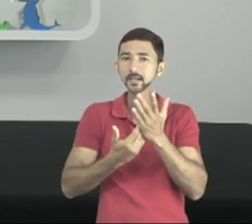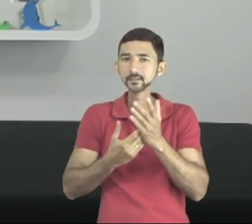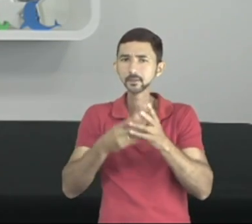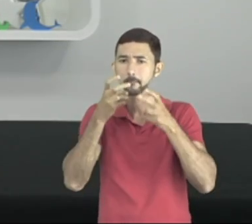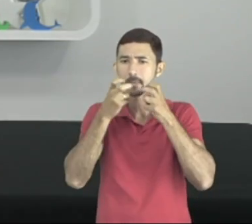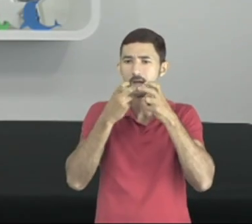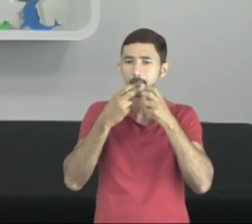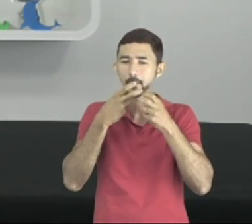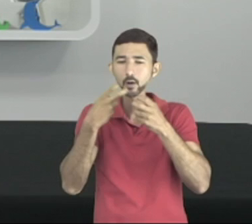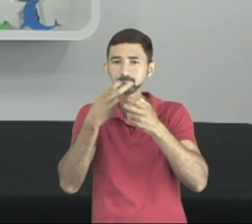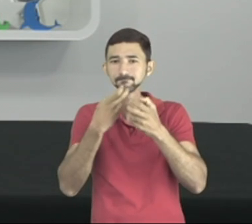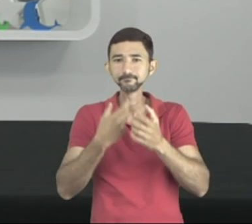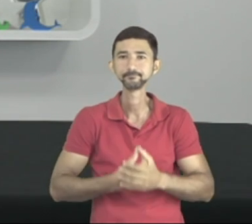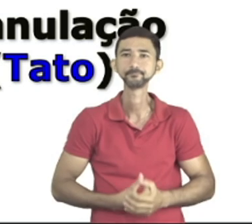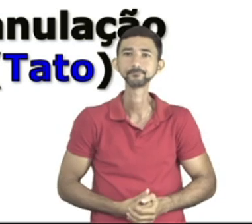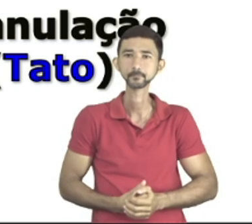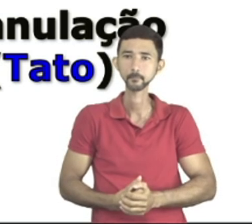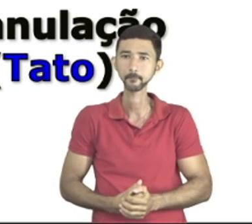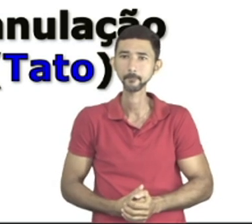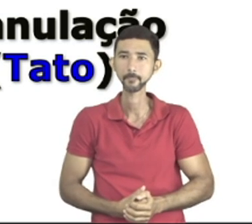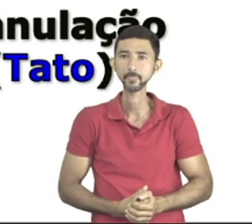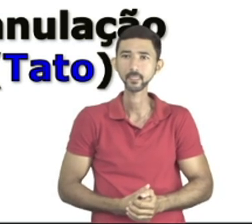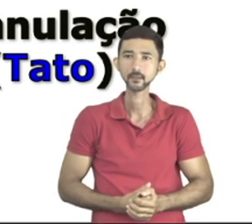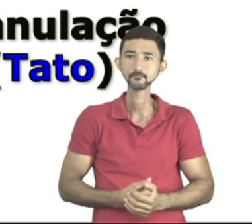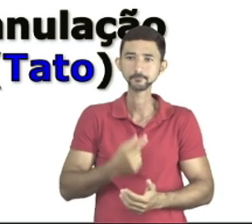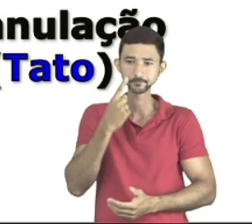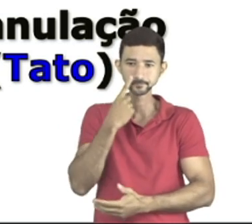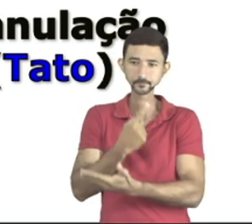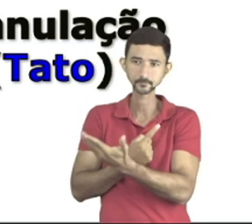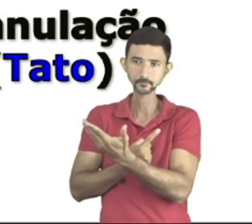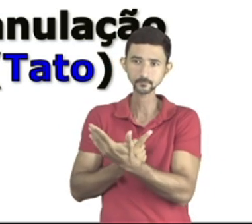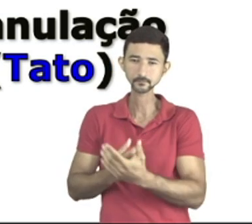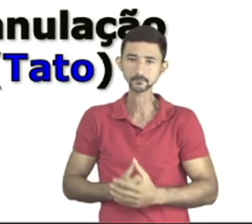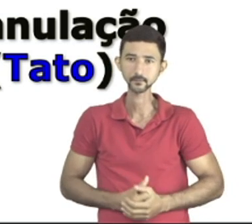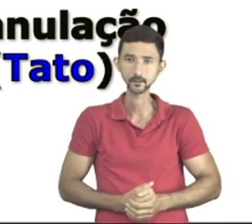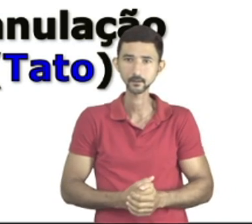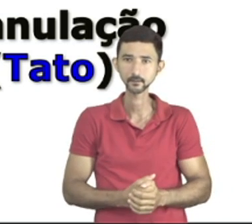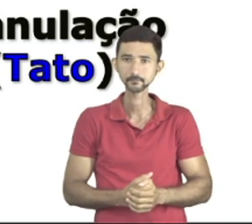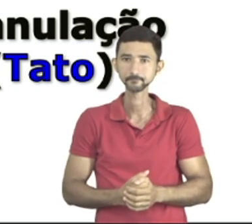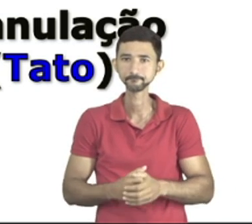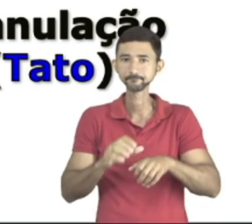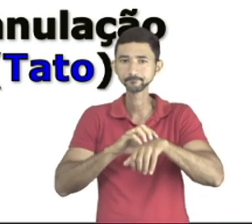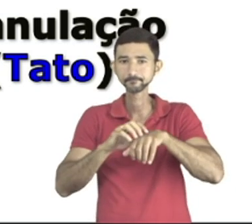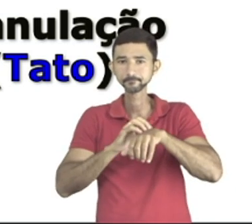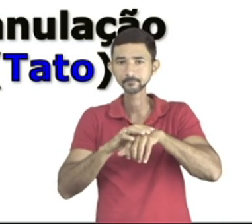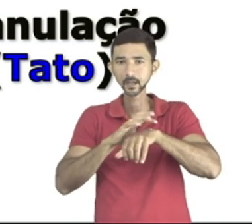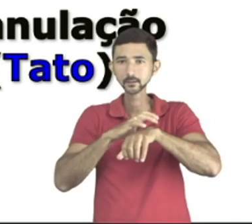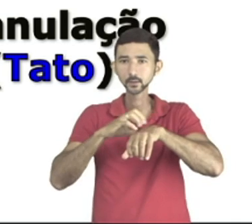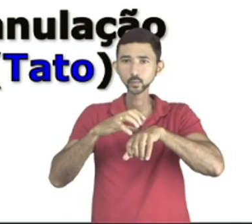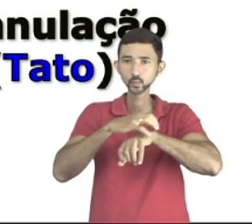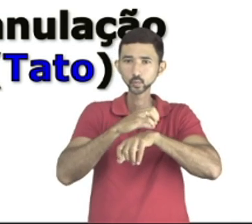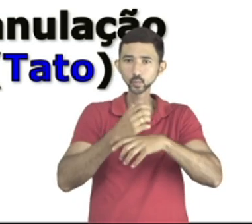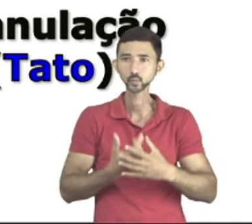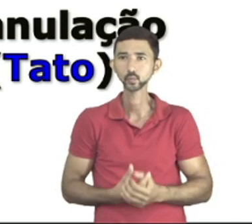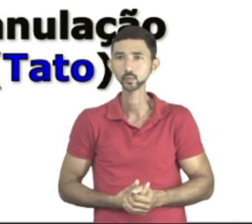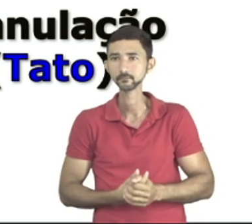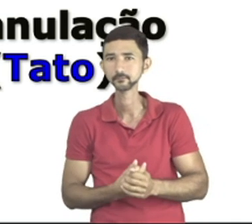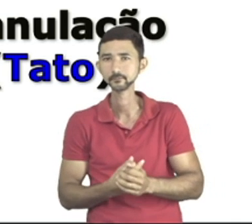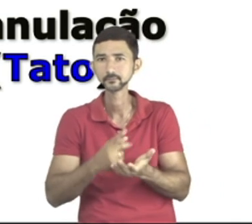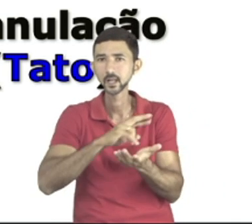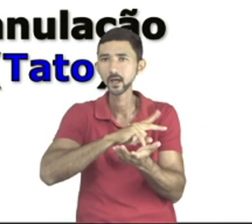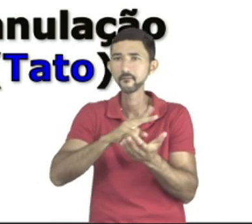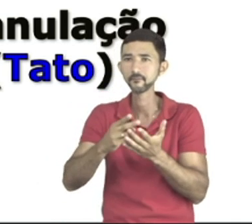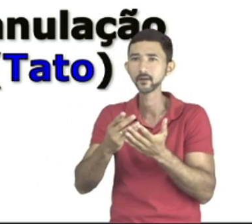percepção nas células aí. Então vamos lá, gente. Vamos continuar aqui com o nosso slide. A textura. Aí a gente tem a granulação. Aí a gente colocou